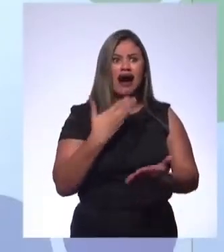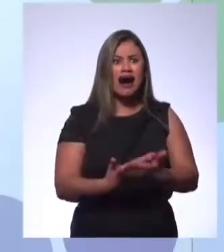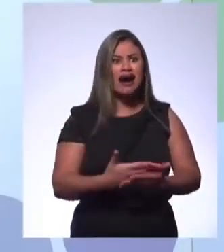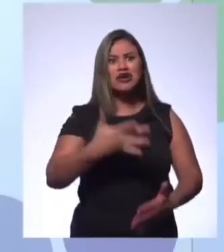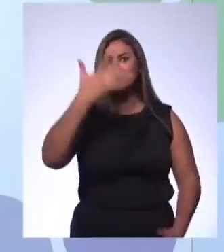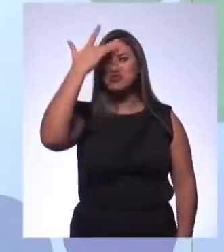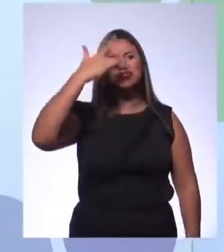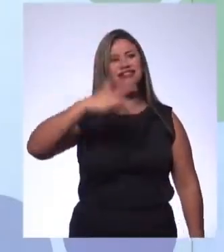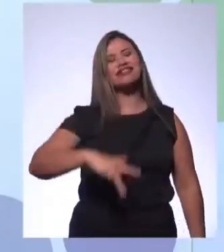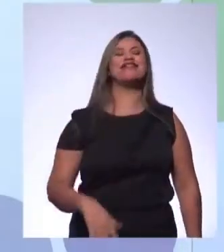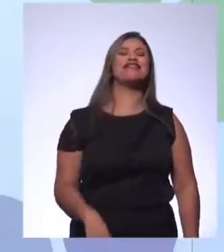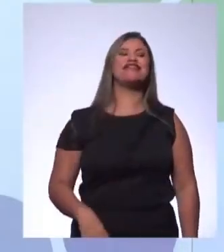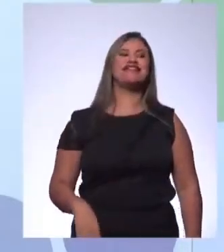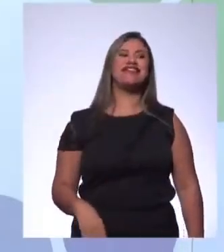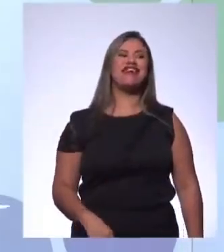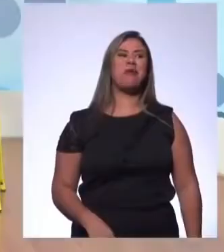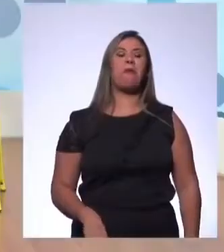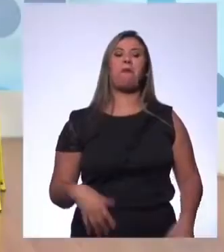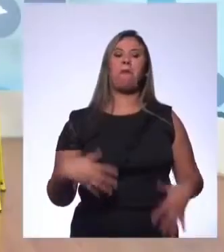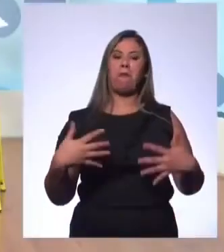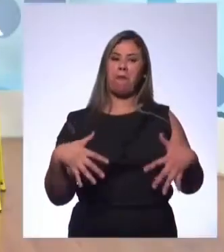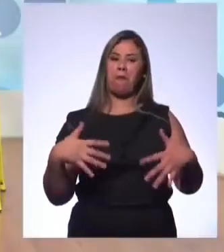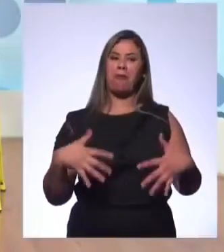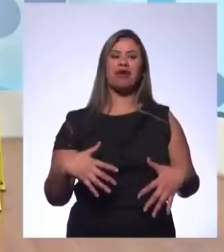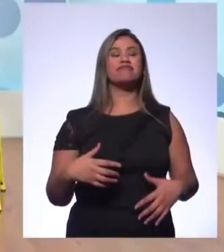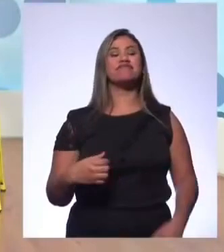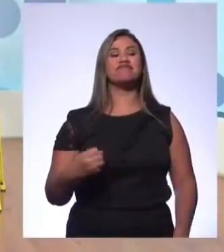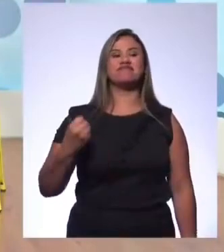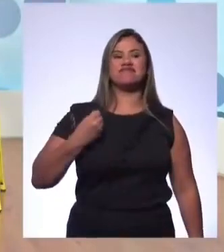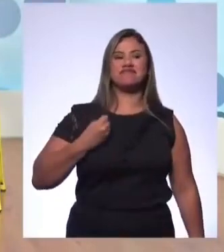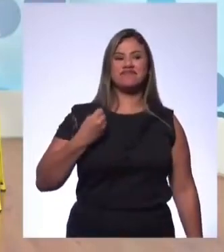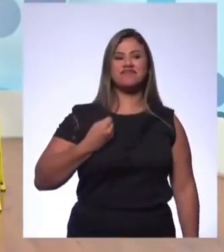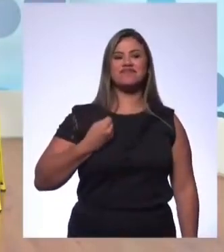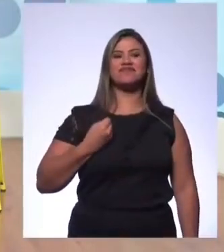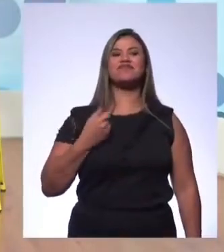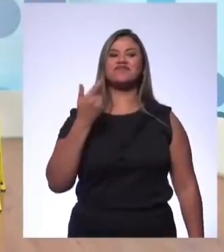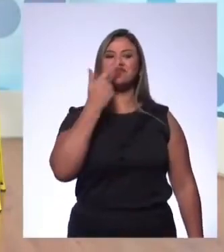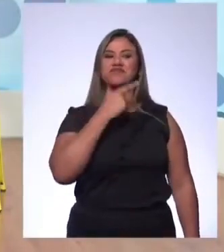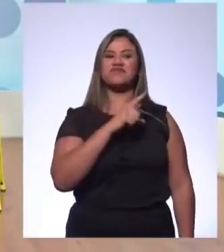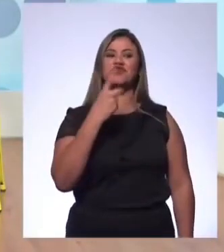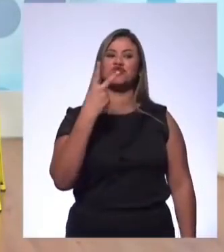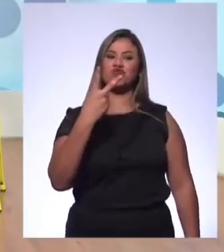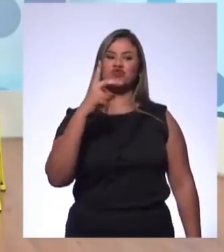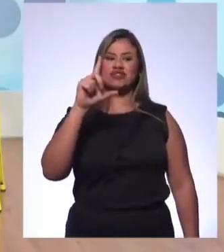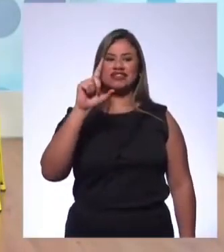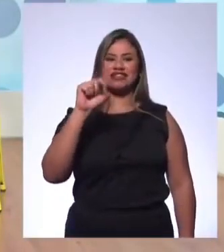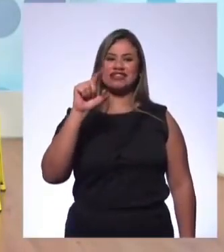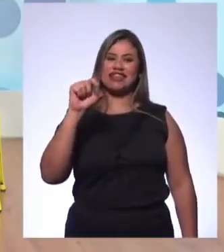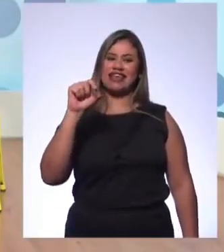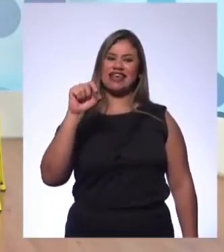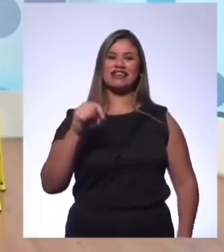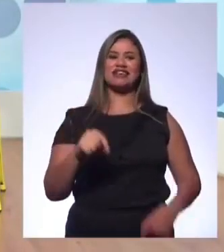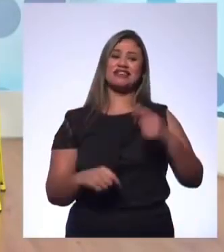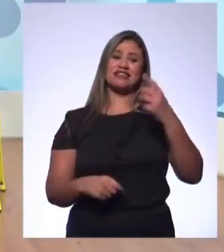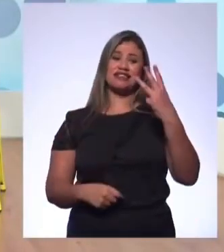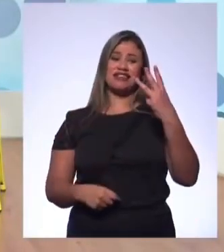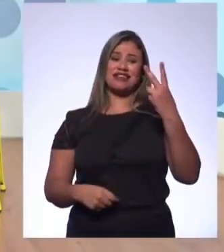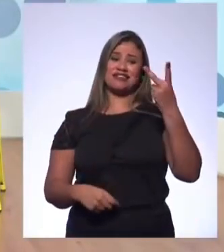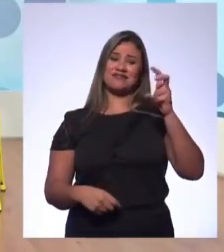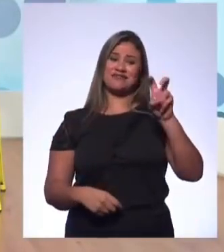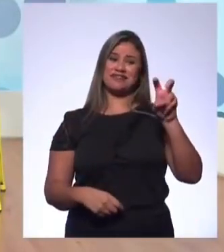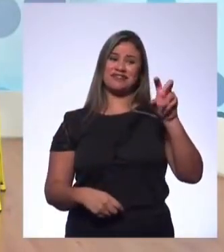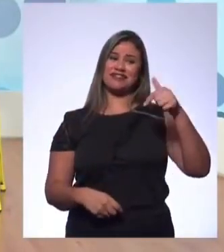Ele obrigado. gostava muito de cantar e tal. Então, e tal. qual a pontuação? Eu acertei 2 de 50. 100 pontos. Você acertou 3 de